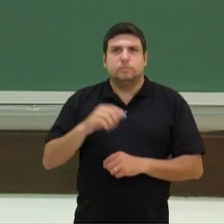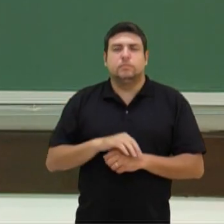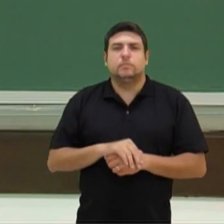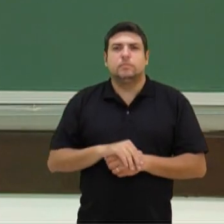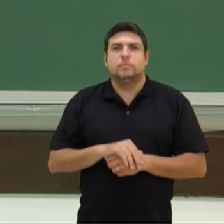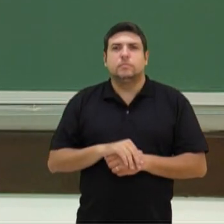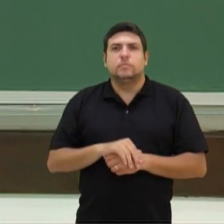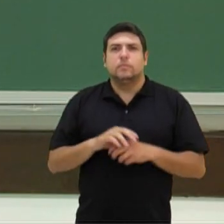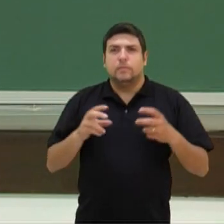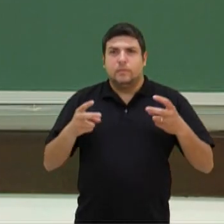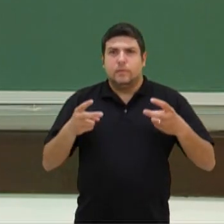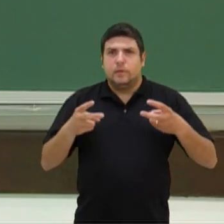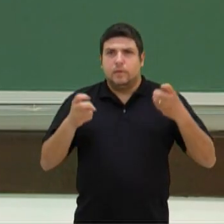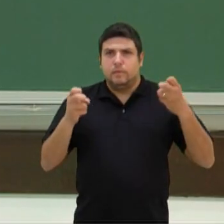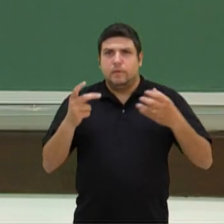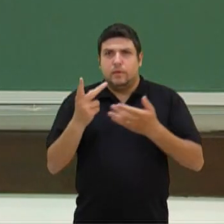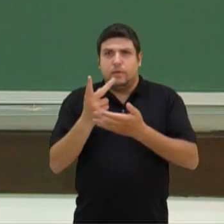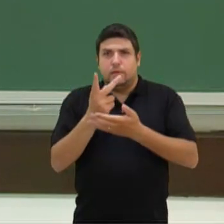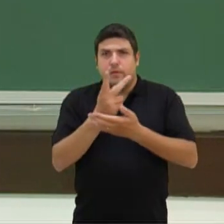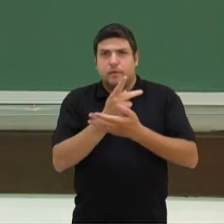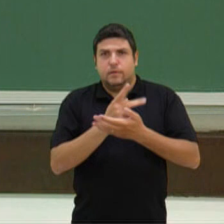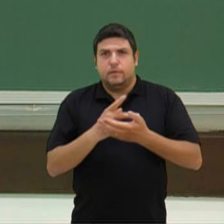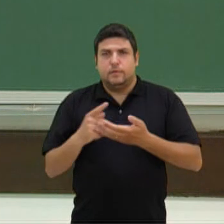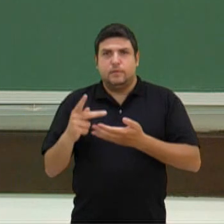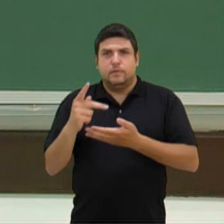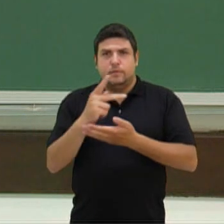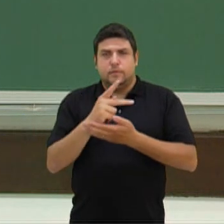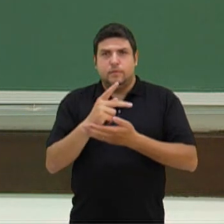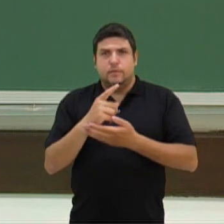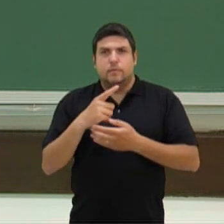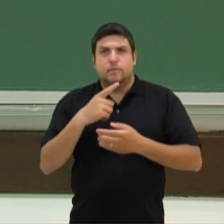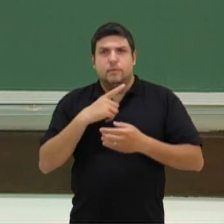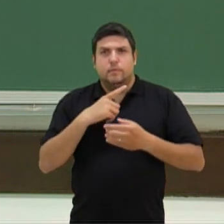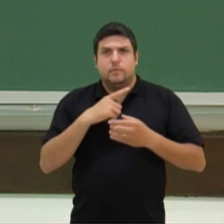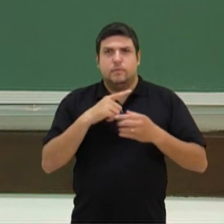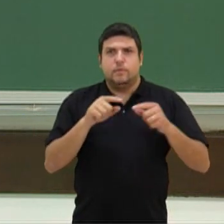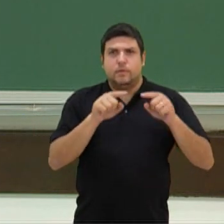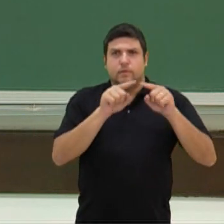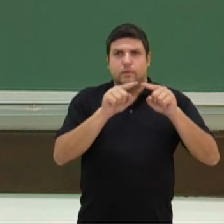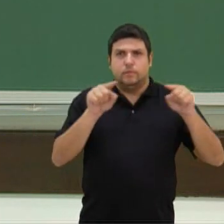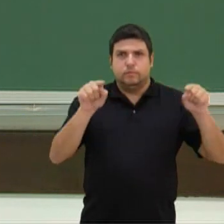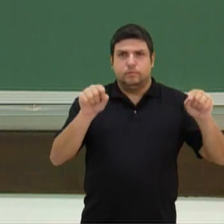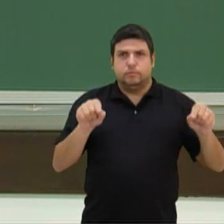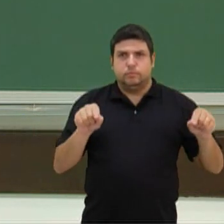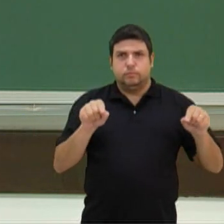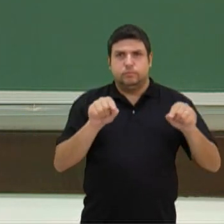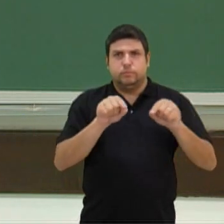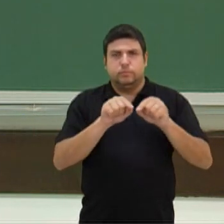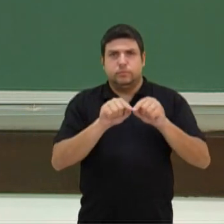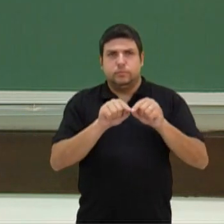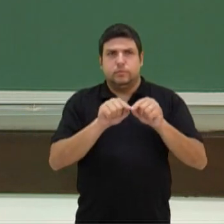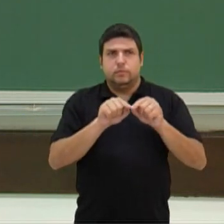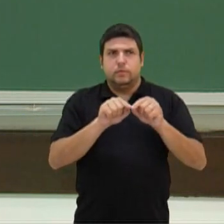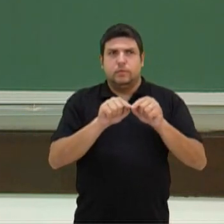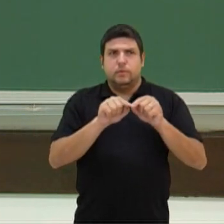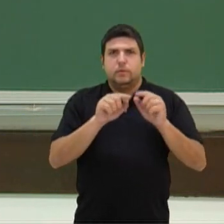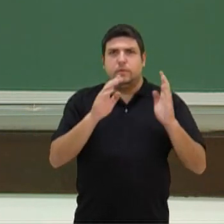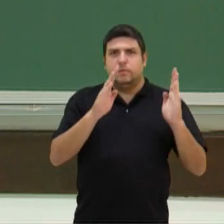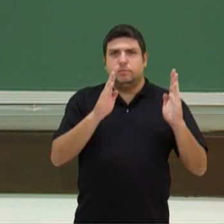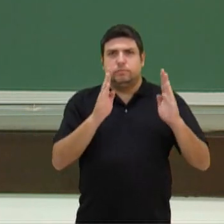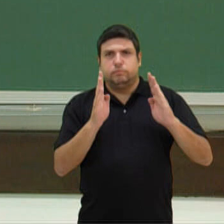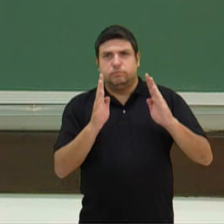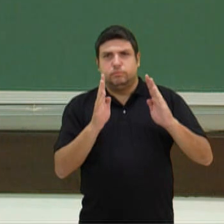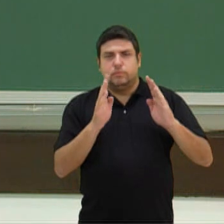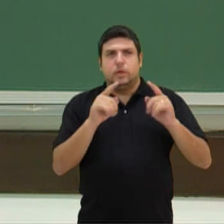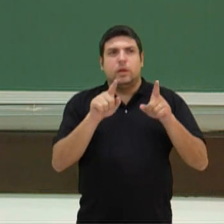abaixo, ela tem um retângulo que possui a simetria, tem